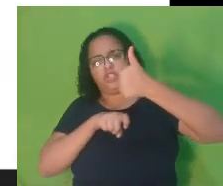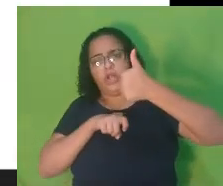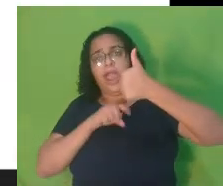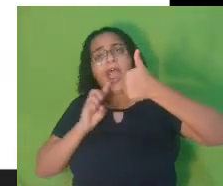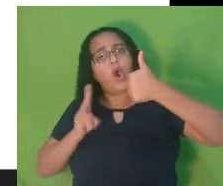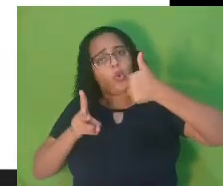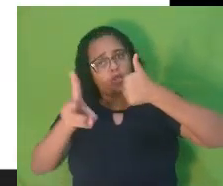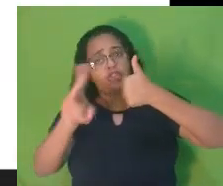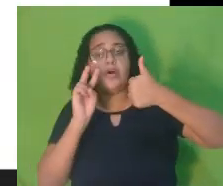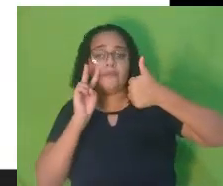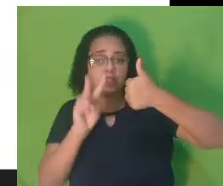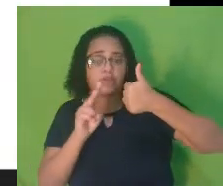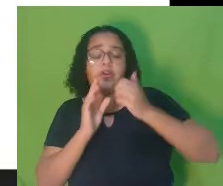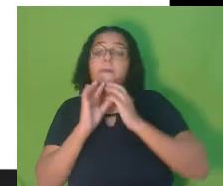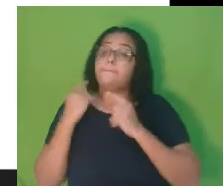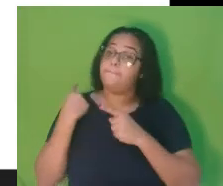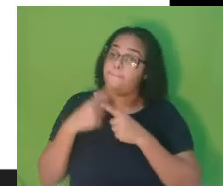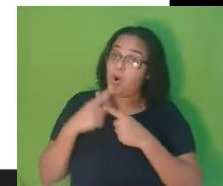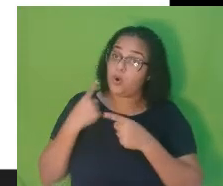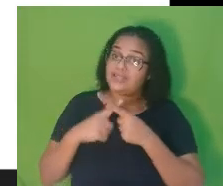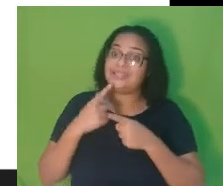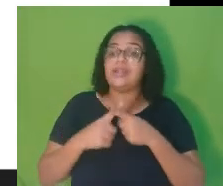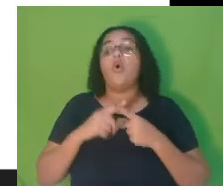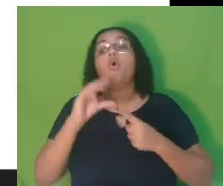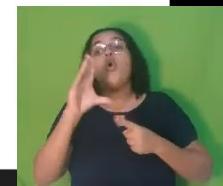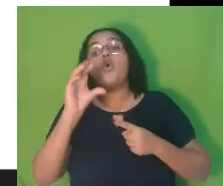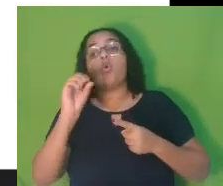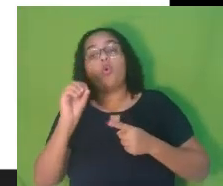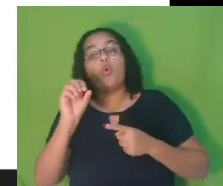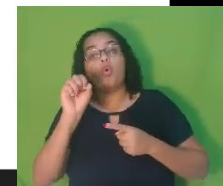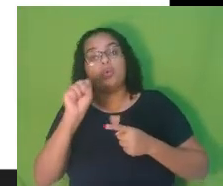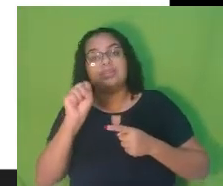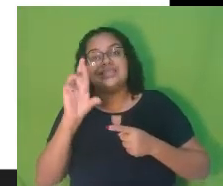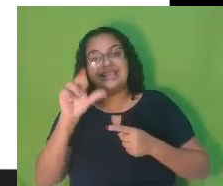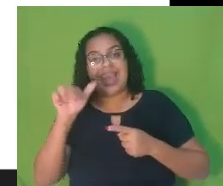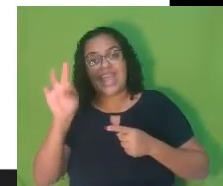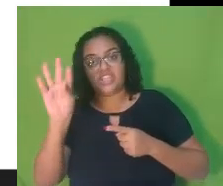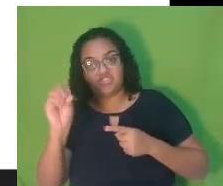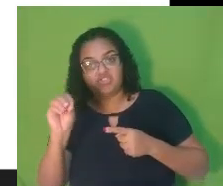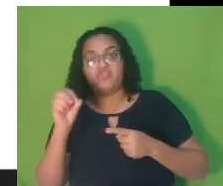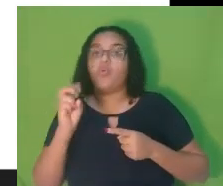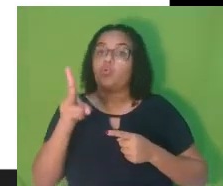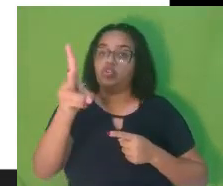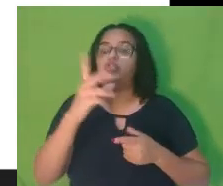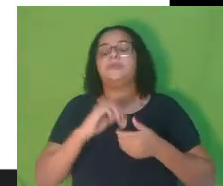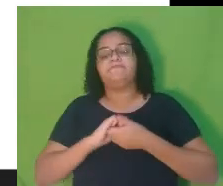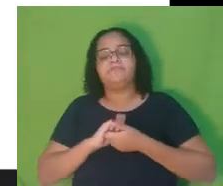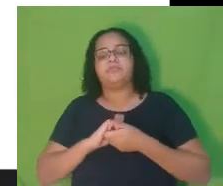vimos, ela é contínua, porque é um quociente de funções contínuas.